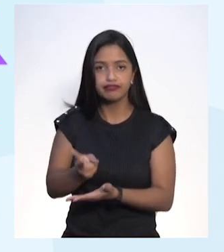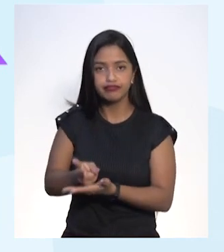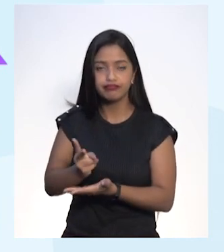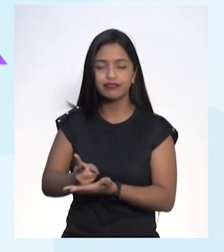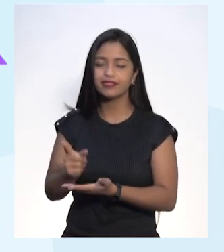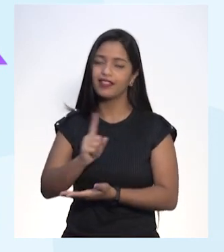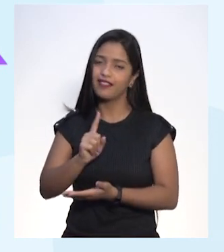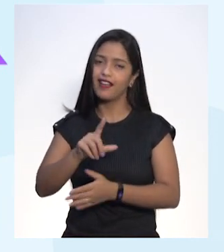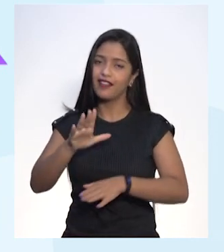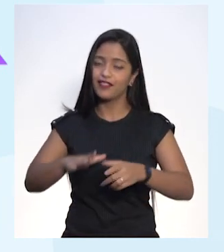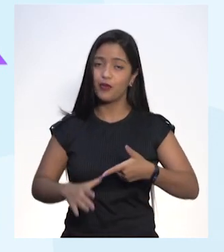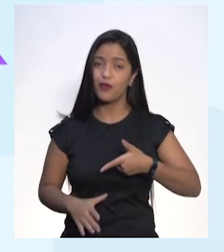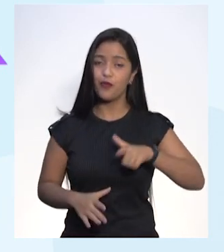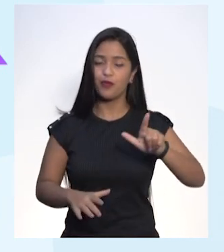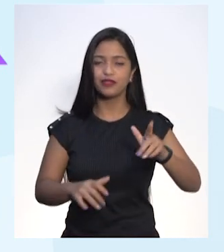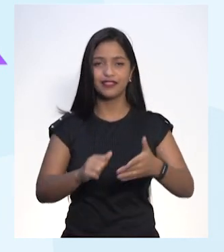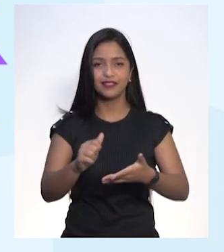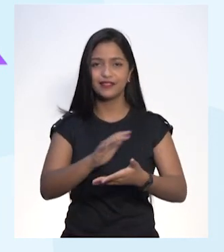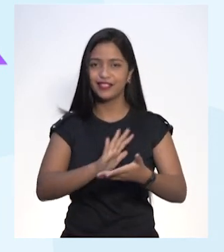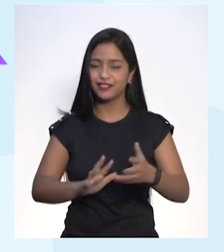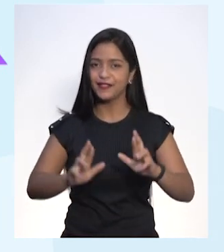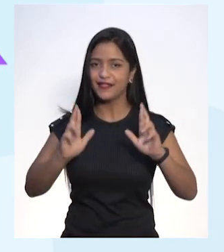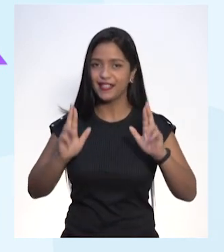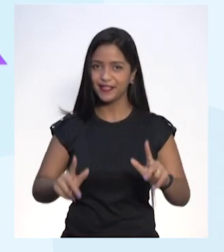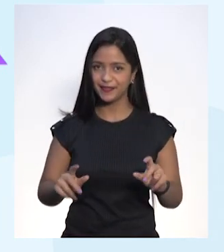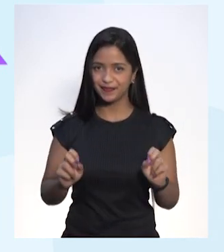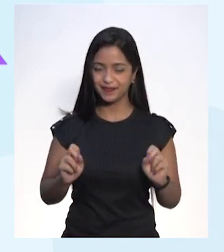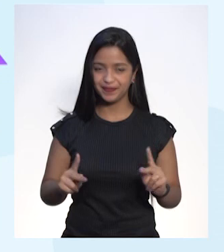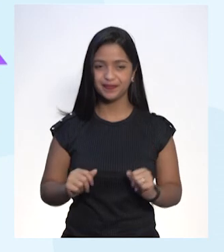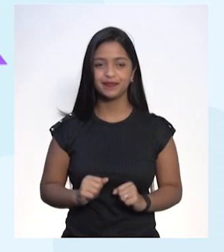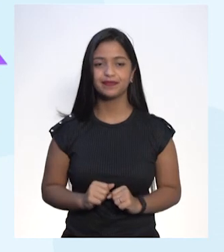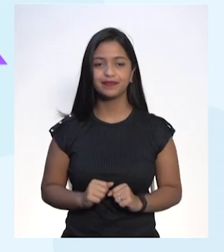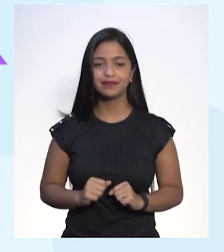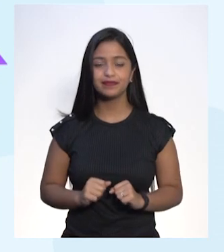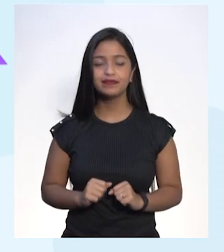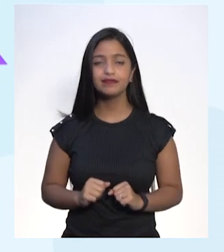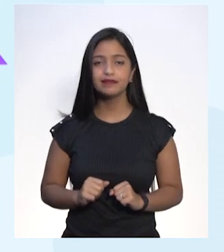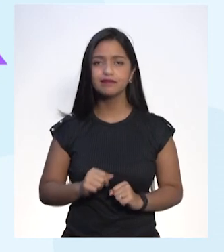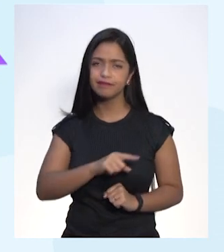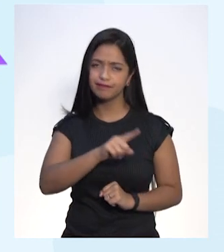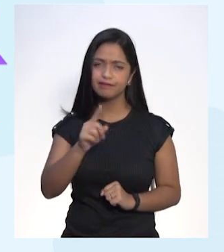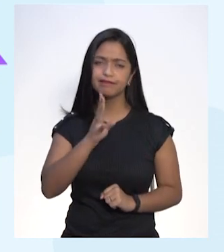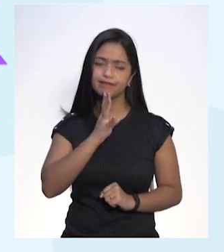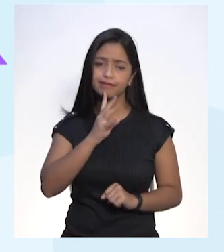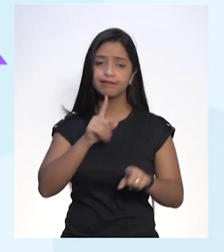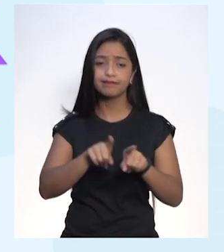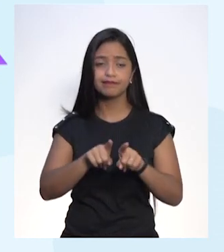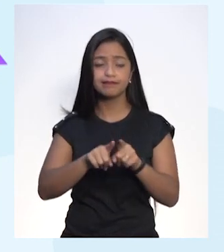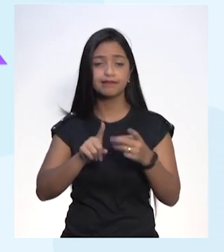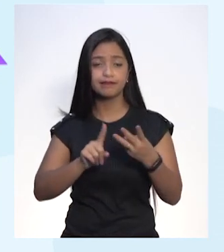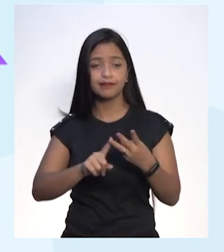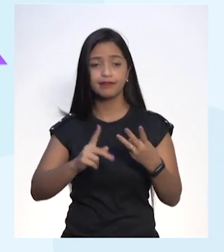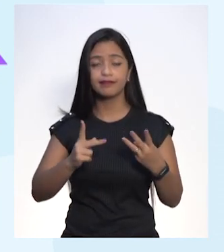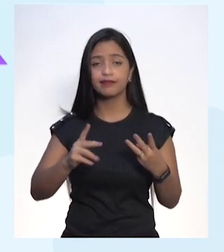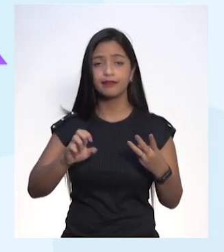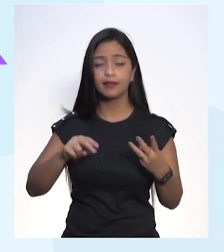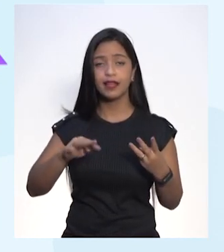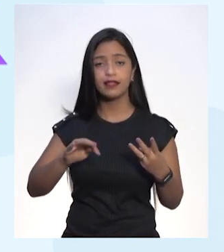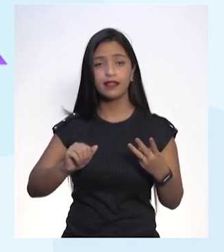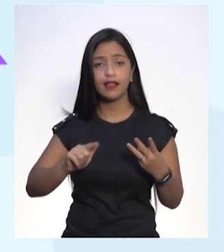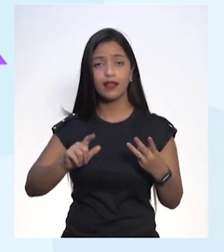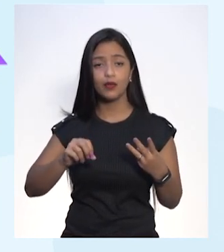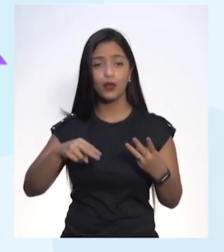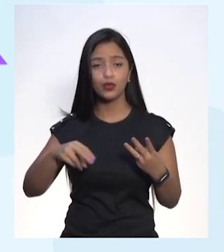ter uma atividade justamente para esse conceito. Tá? Bastante comum essa designação: pentágono, hexágono,